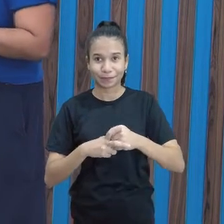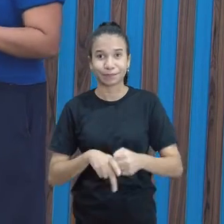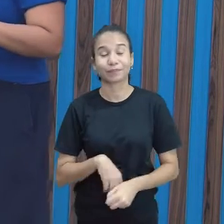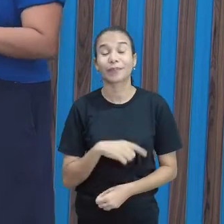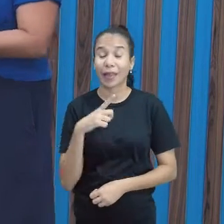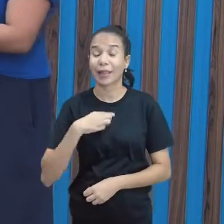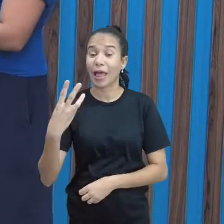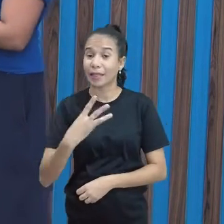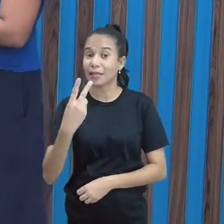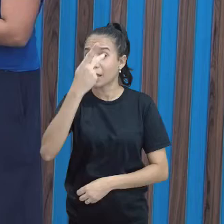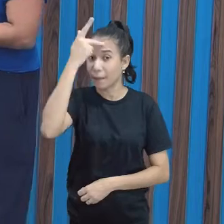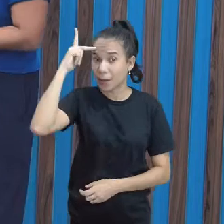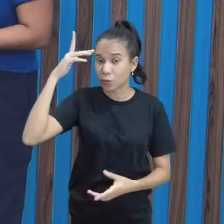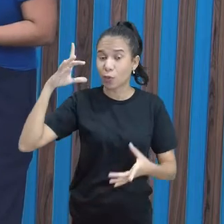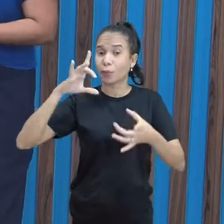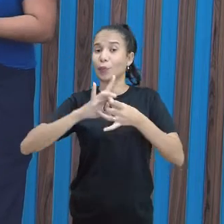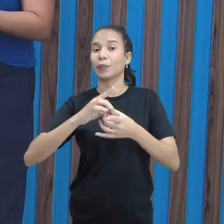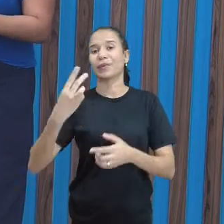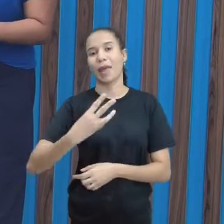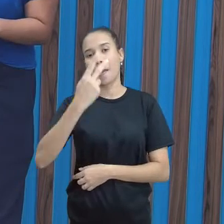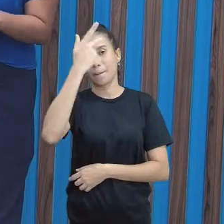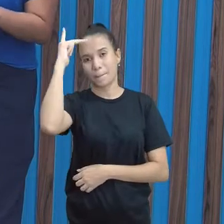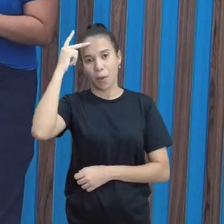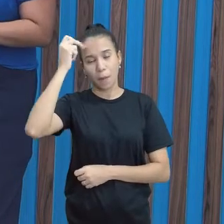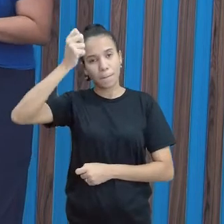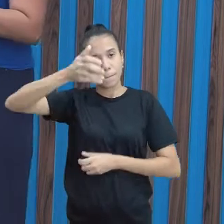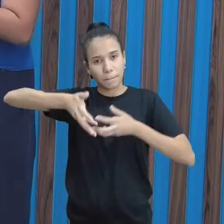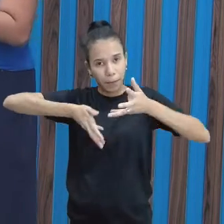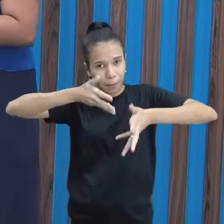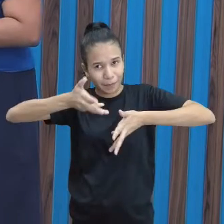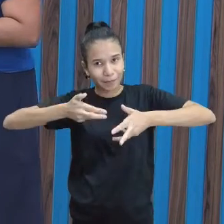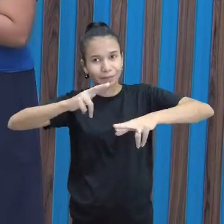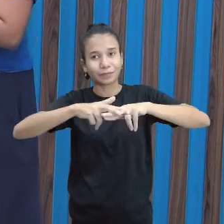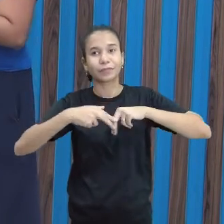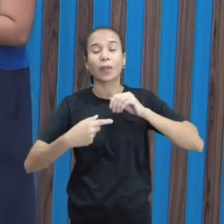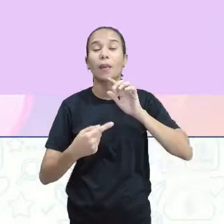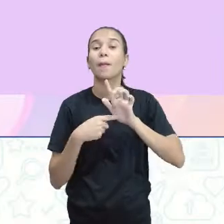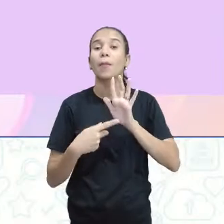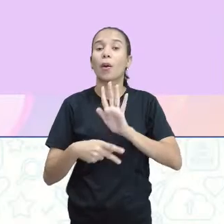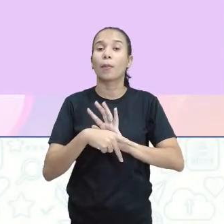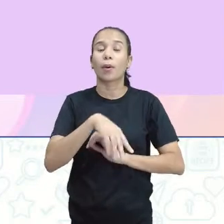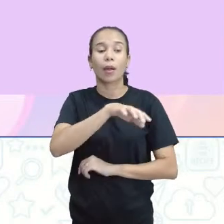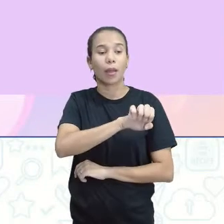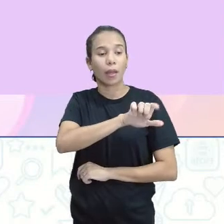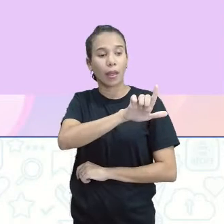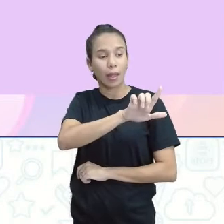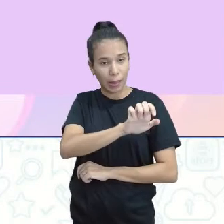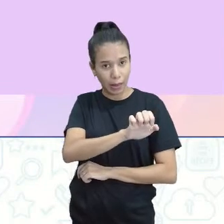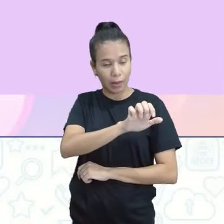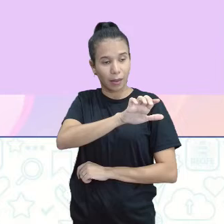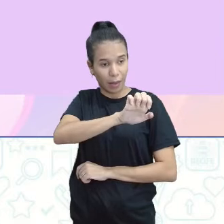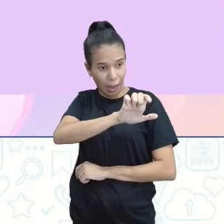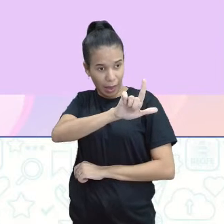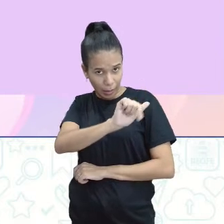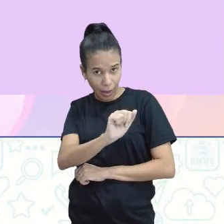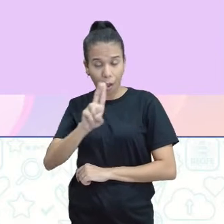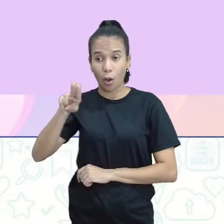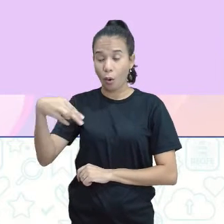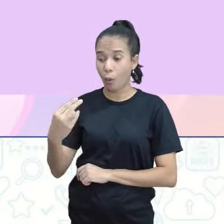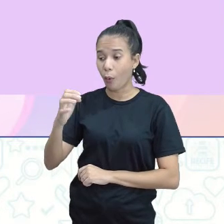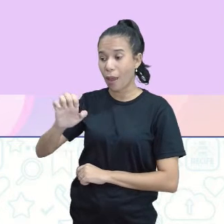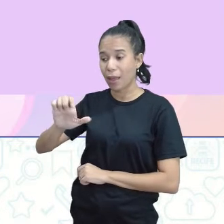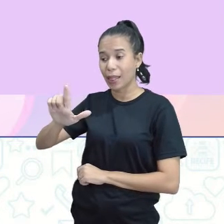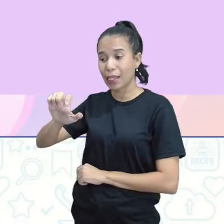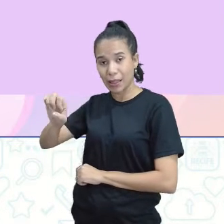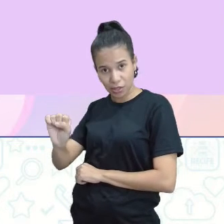terceira pessoa relaciona-se com a terceira pessoa do discurso. Expressa pelos pronomes pessoais ele e ela no singular e eles e elas